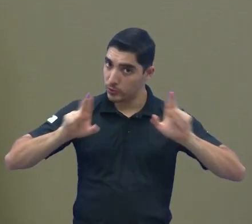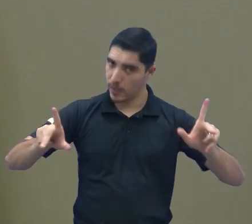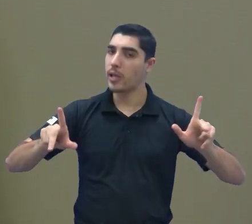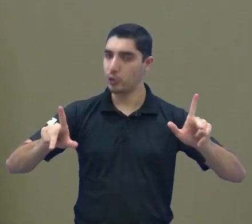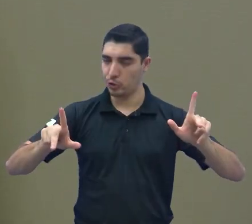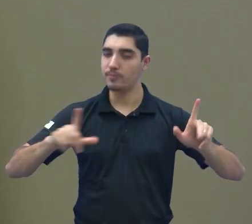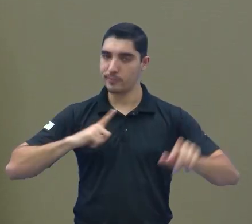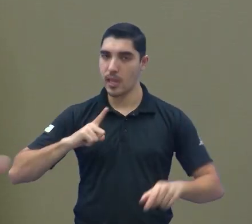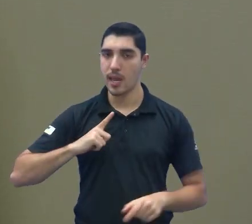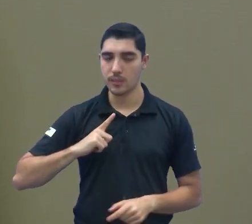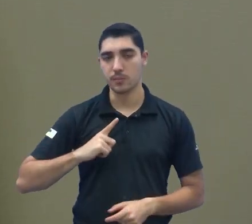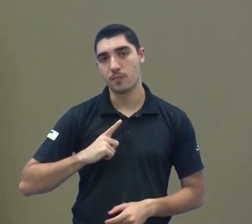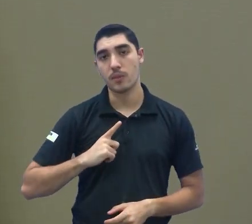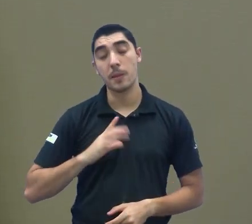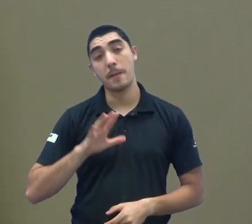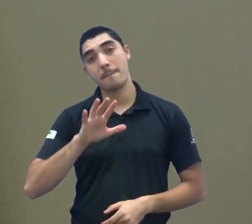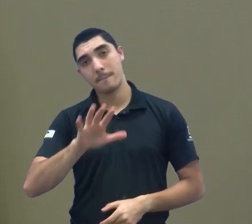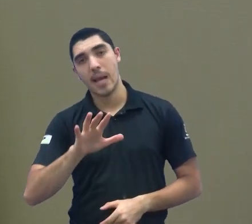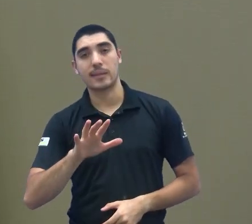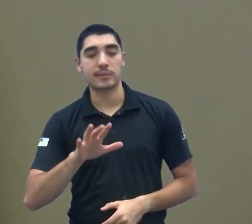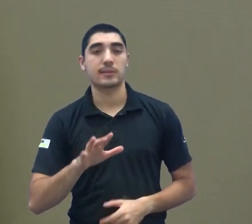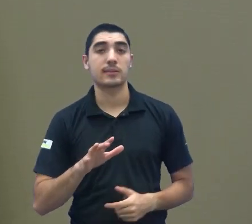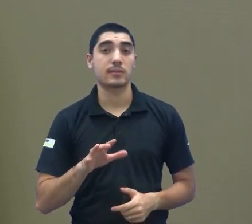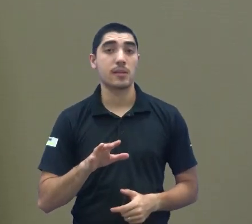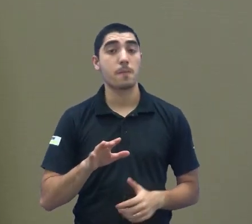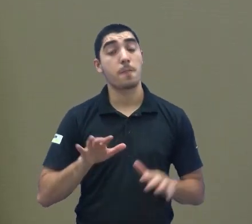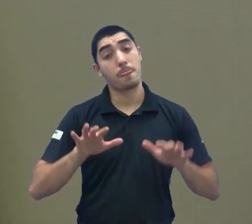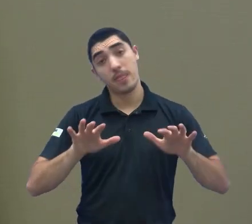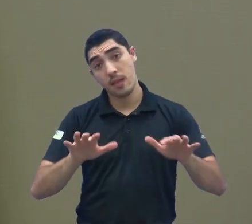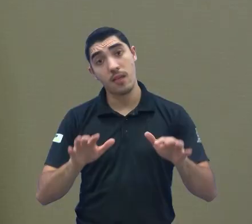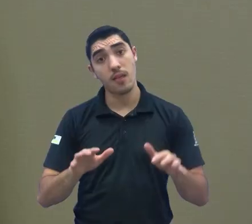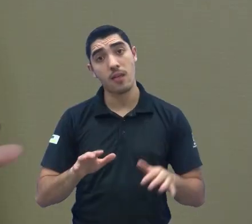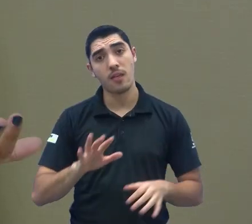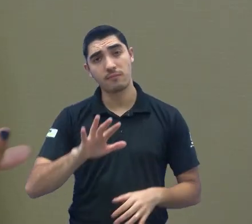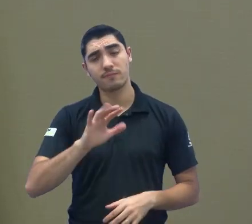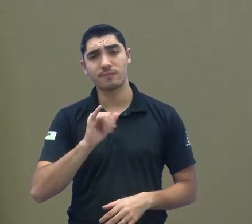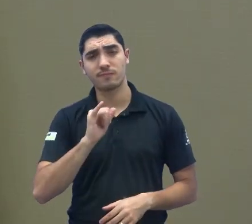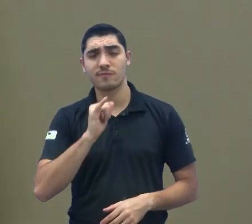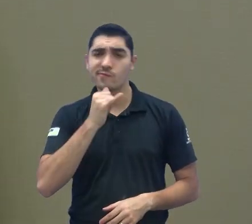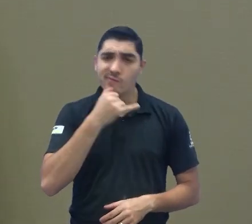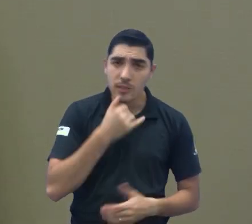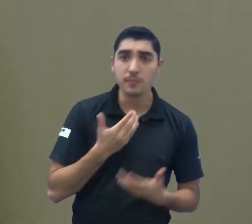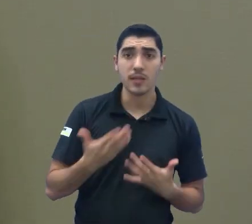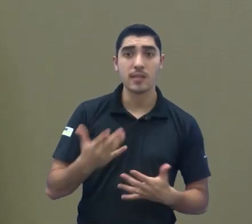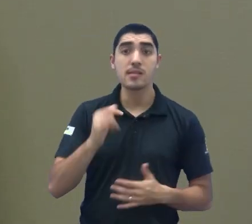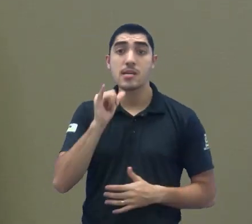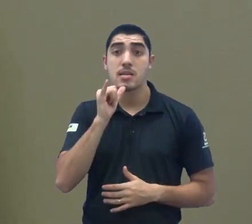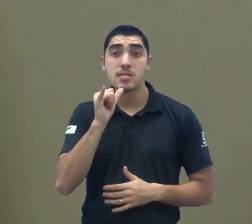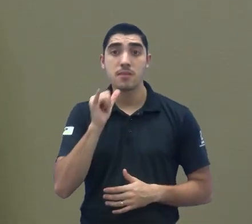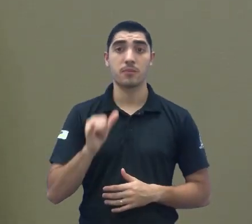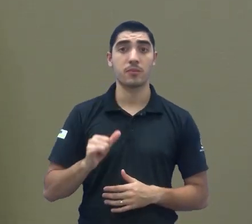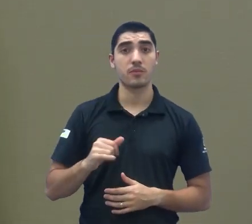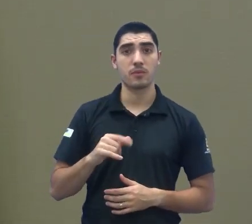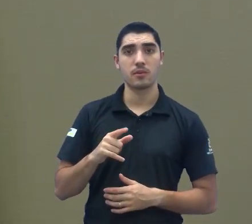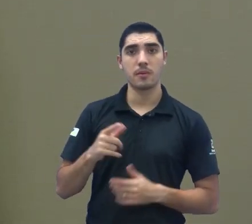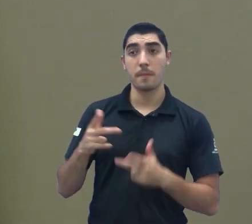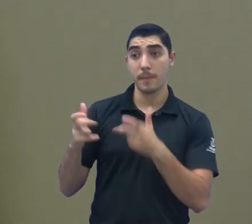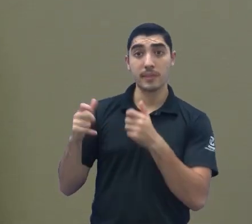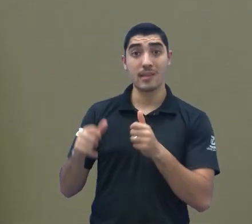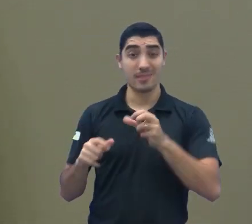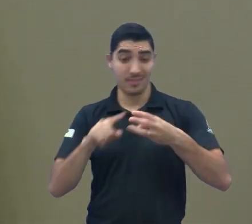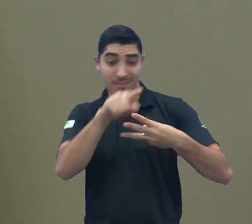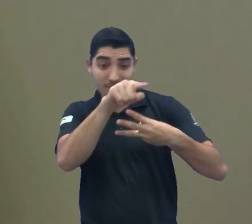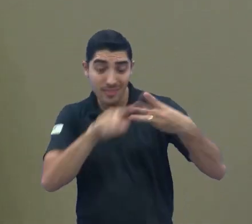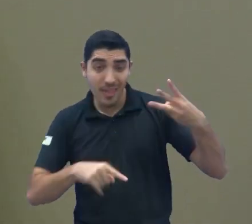assim... Eu não posso deixar de citar que é uma pena, uma perca muito grande quando você olha... 3 equipes a